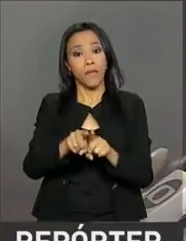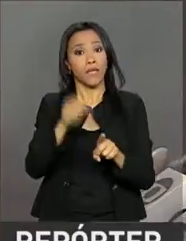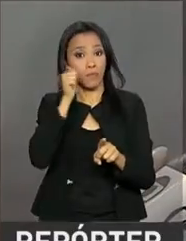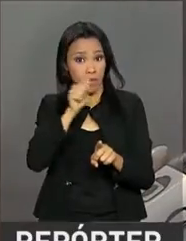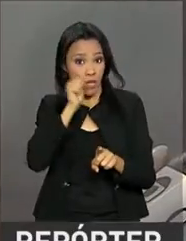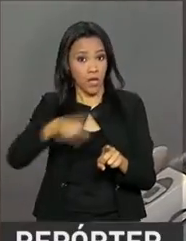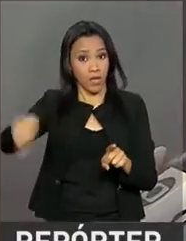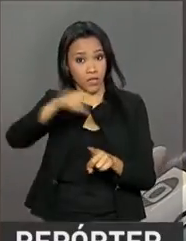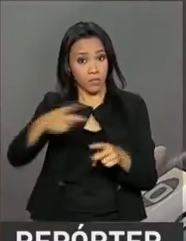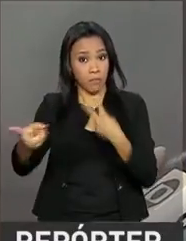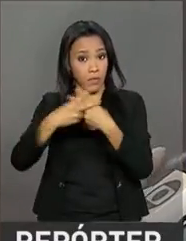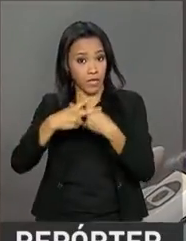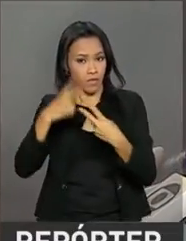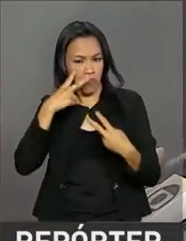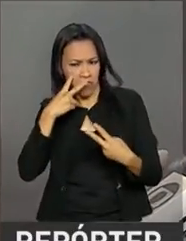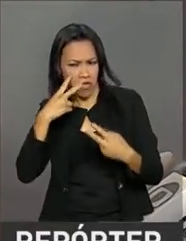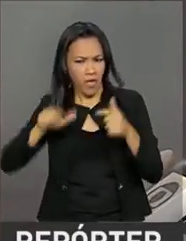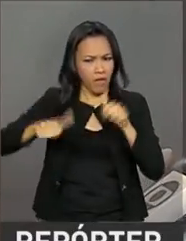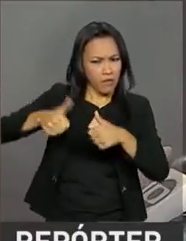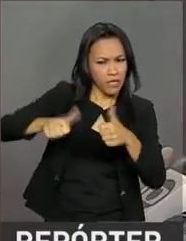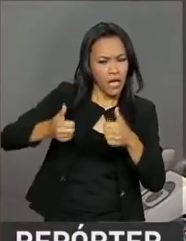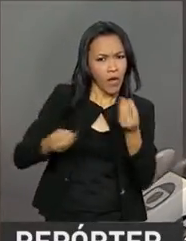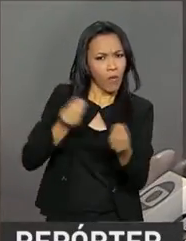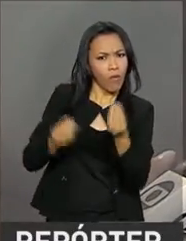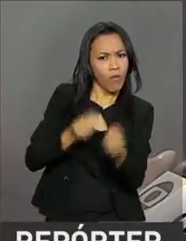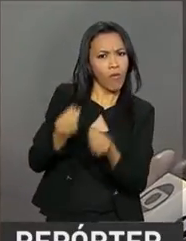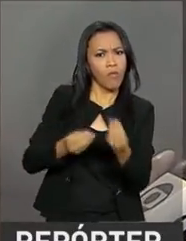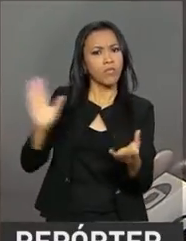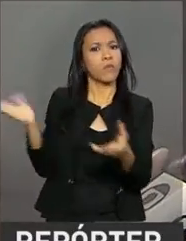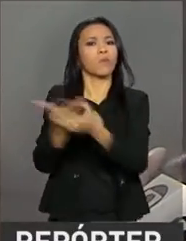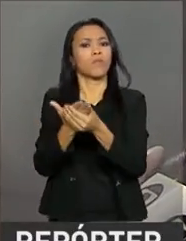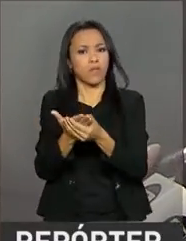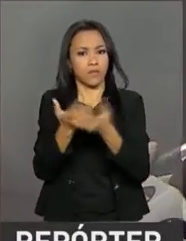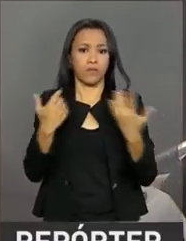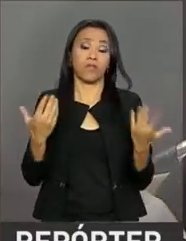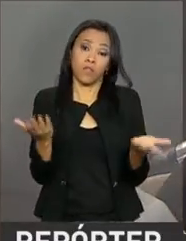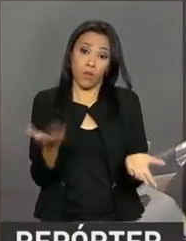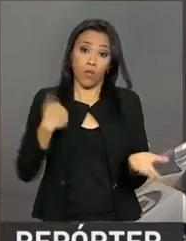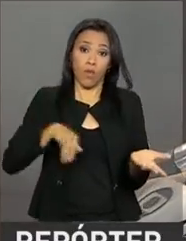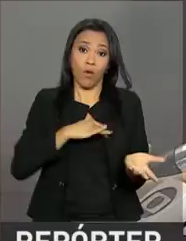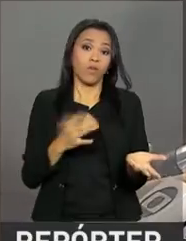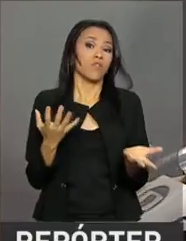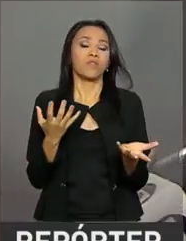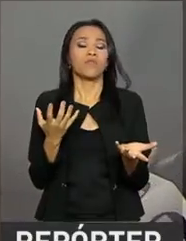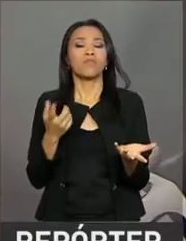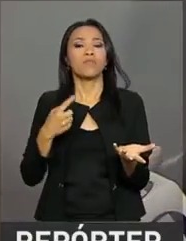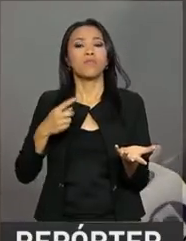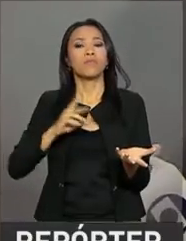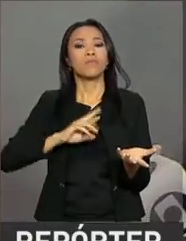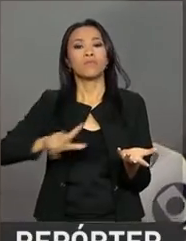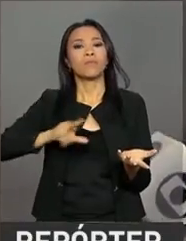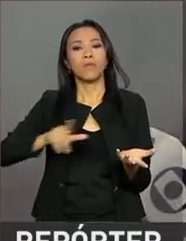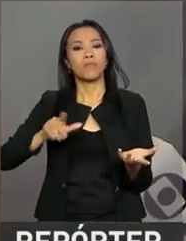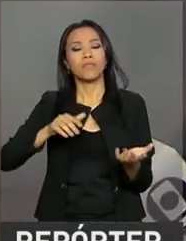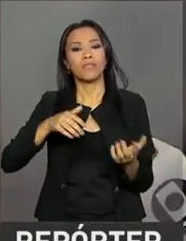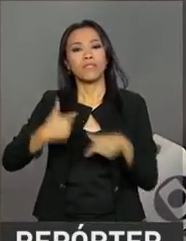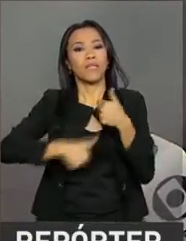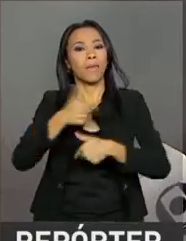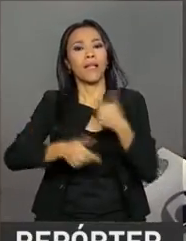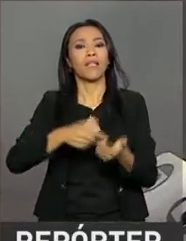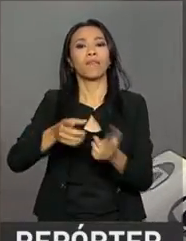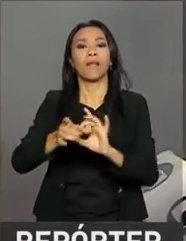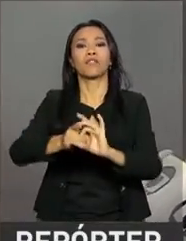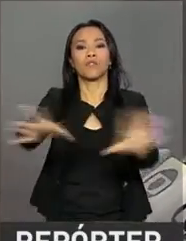cumprem pena e a ideia é revisar esses processos nós não estamos trabalhando com a meta é exatamente